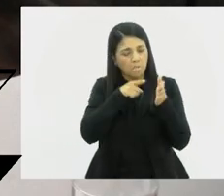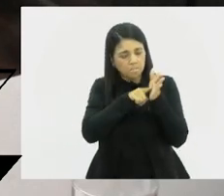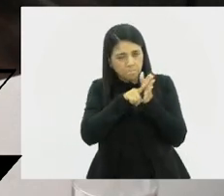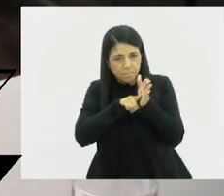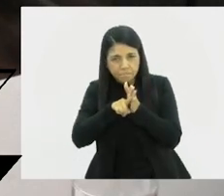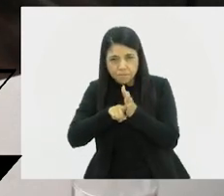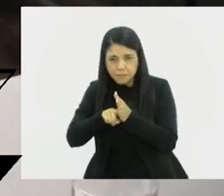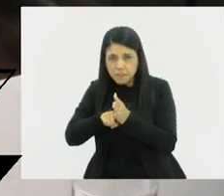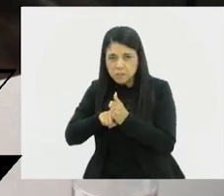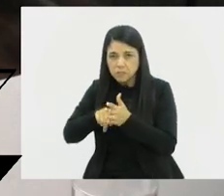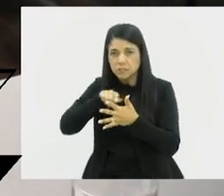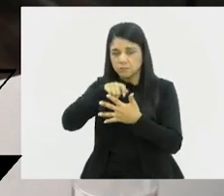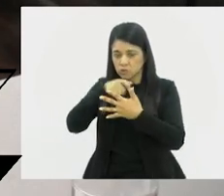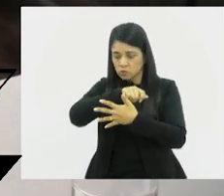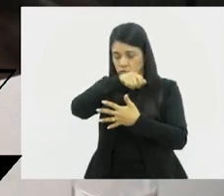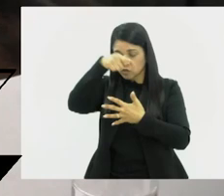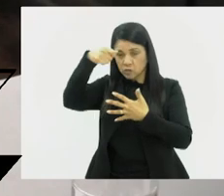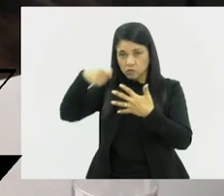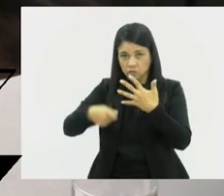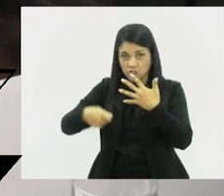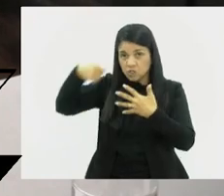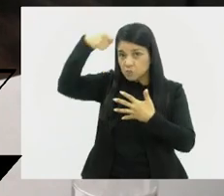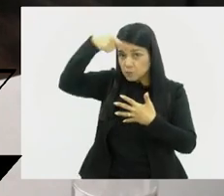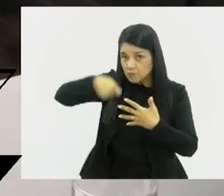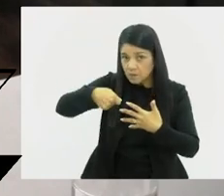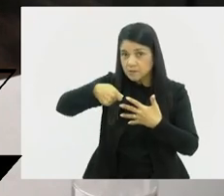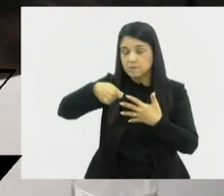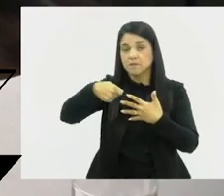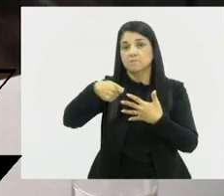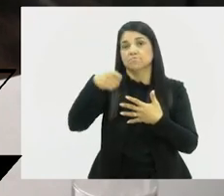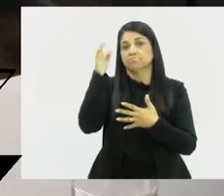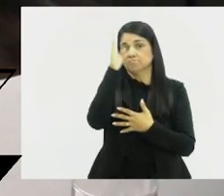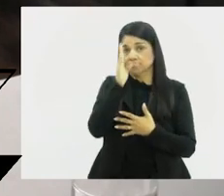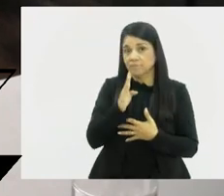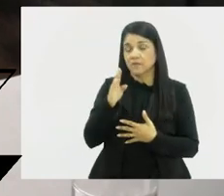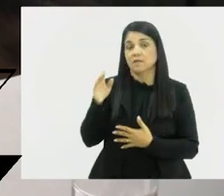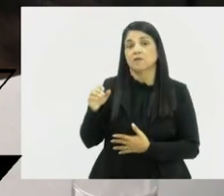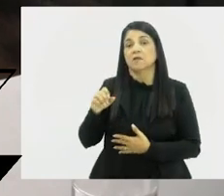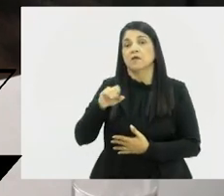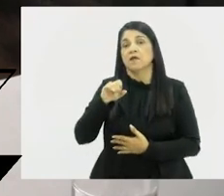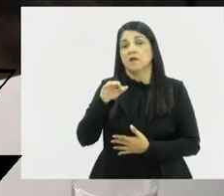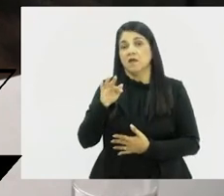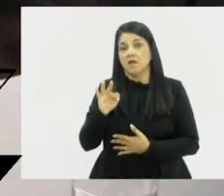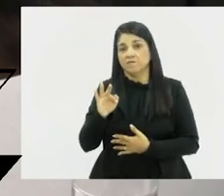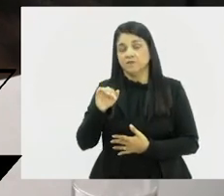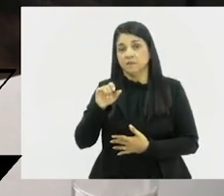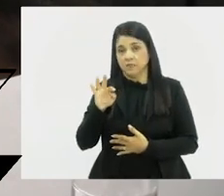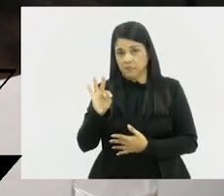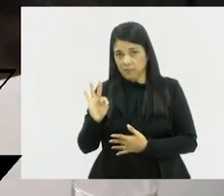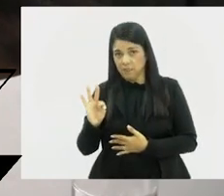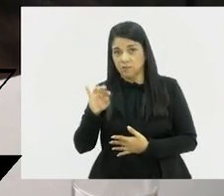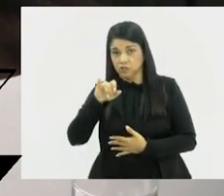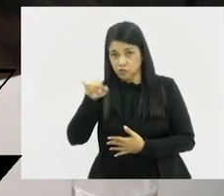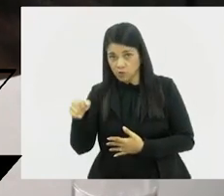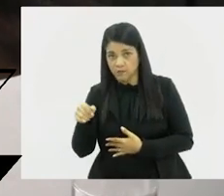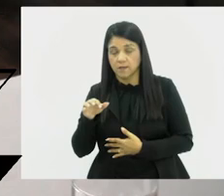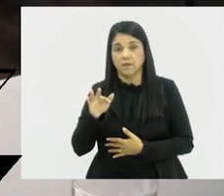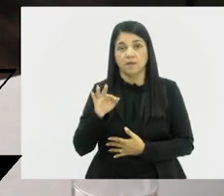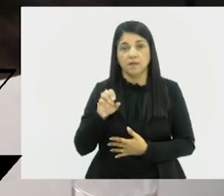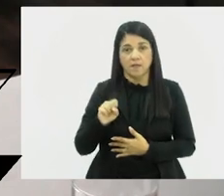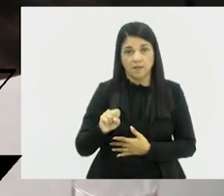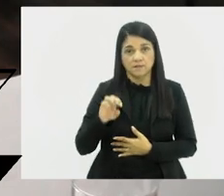nível de jurisprudência nacional, chegando no STJ e STF, e realmente me impressionou que